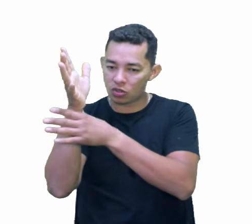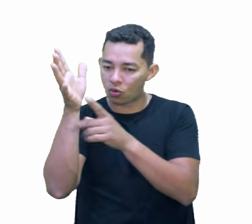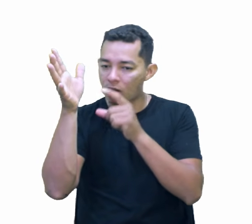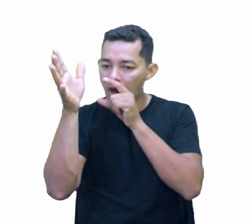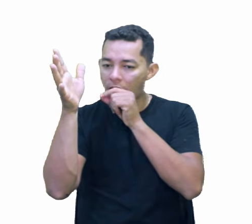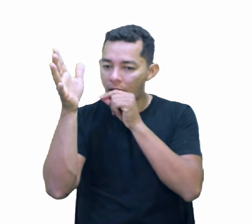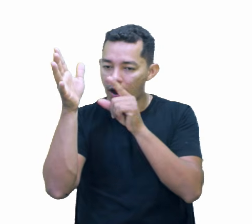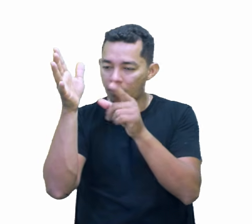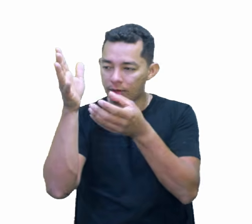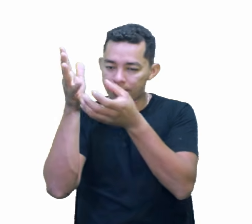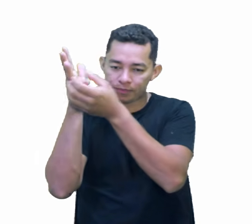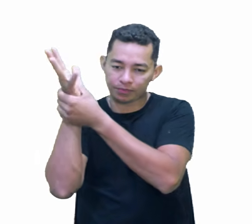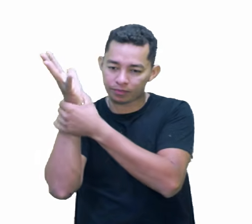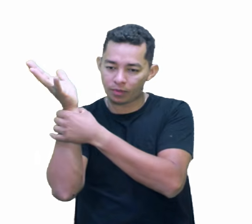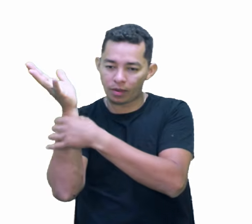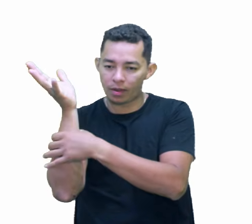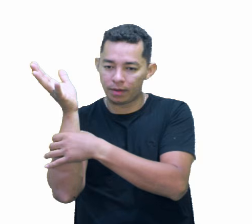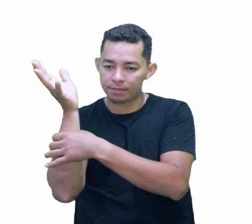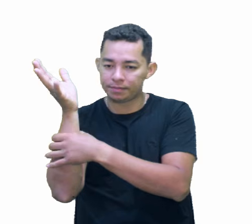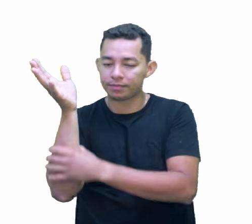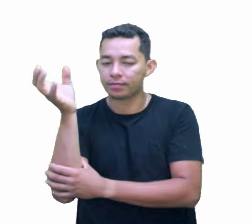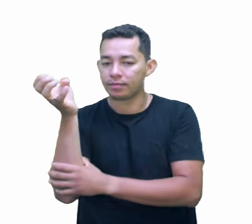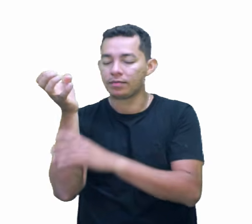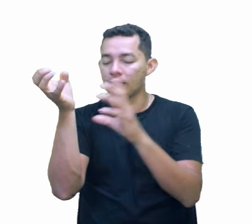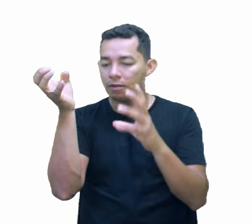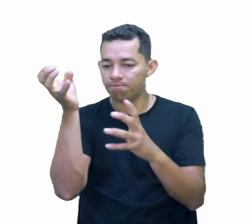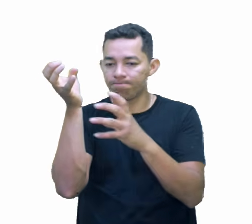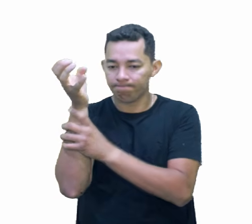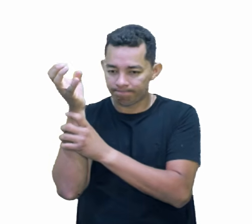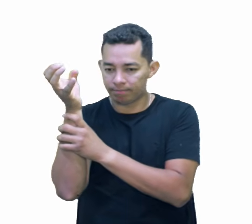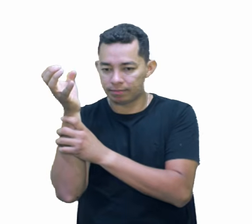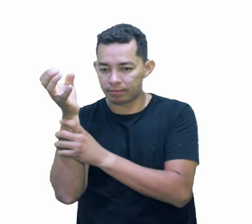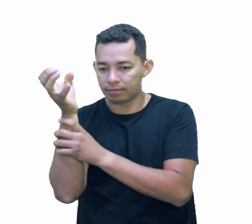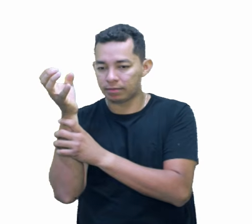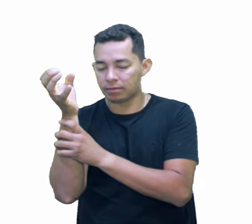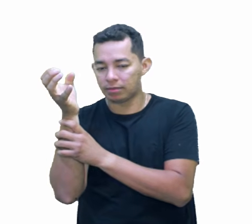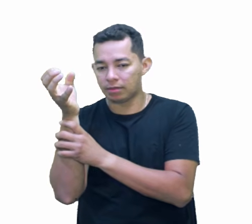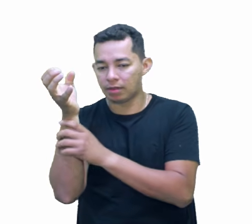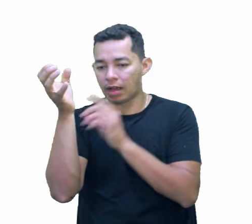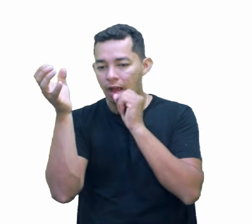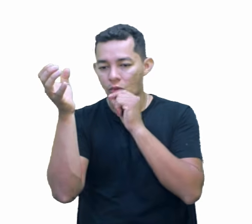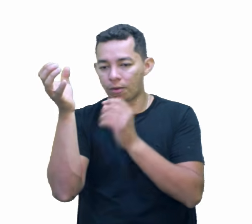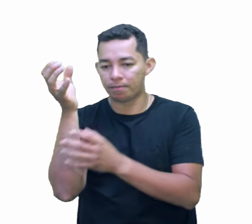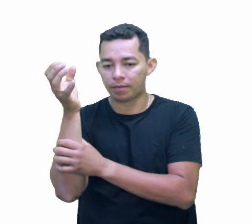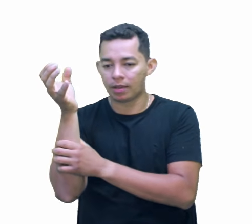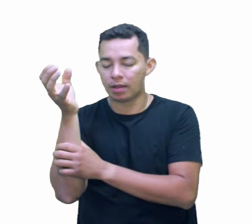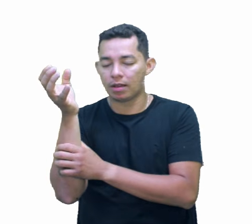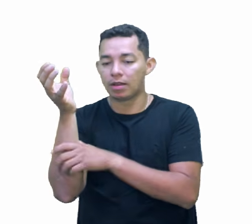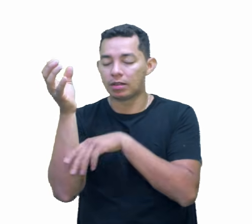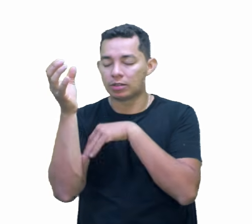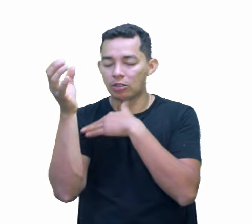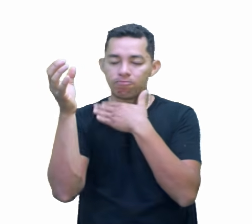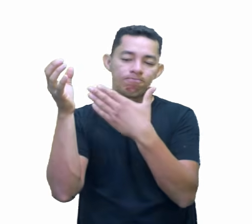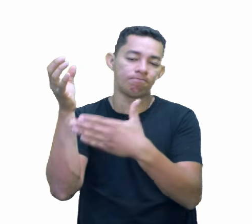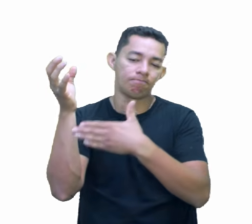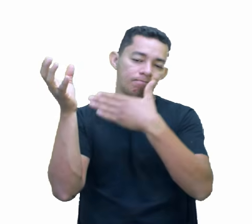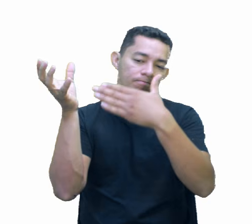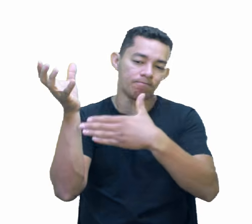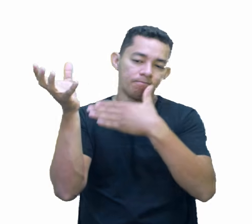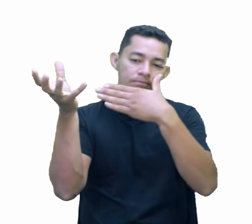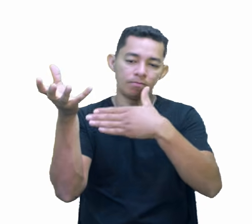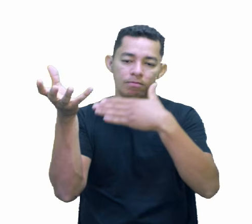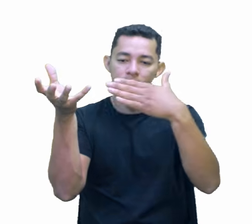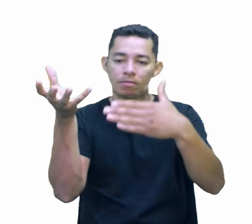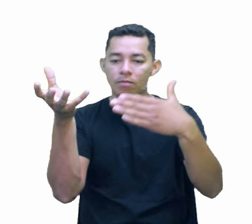que ele conseguir absorver, ele vai reter essa água. Isso faz com que ele, durante um período mais prolongado, ele